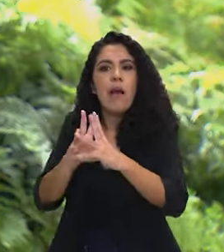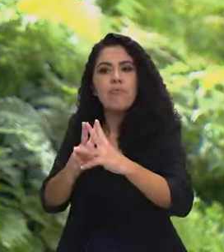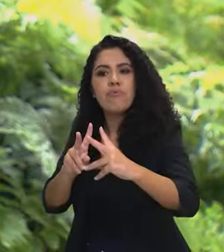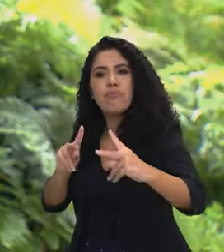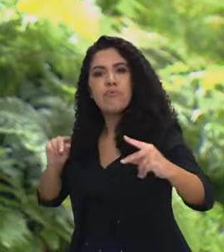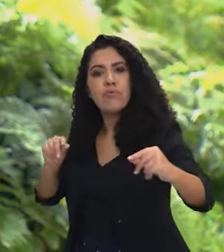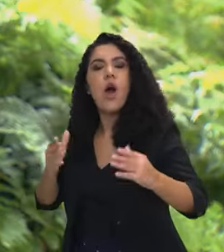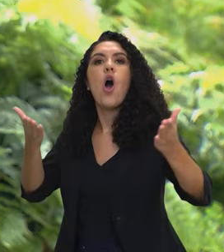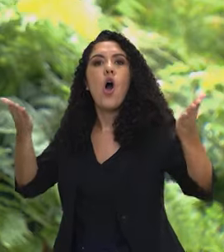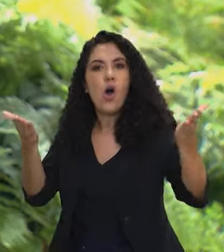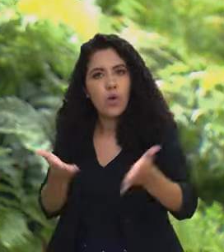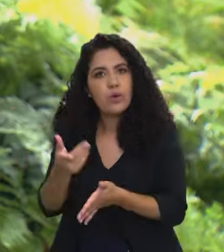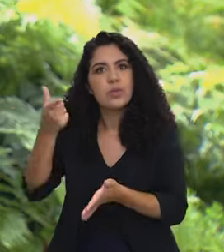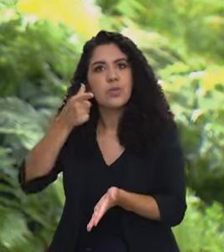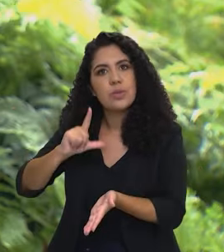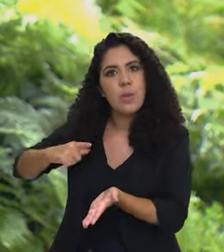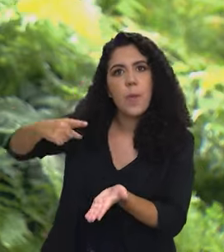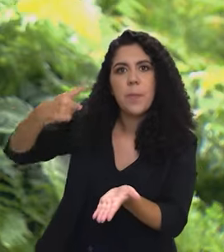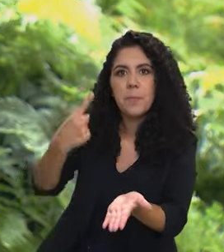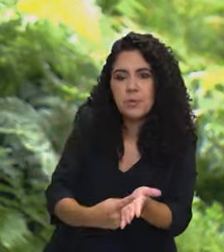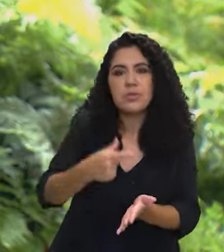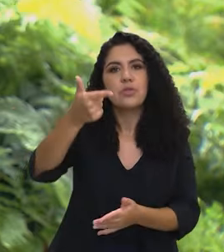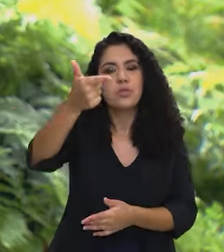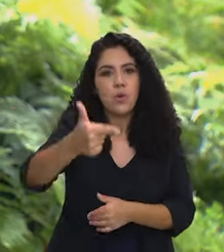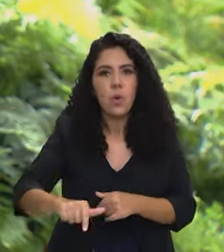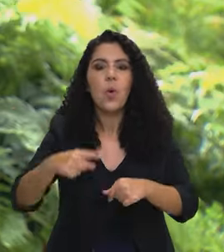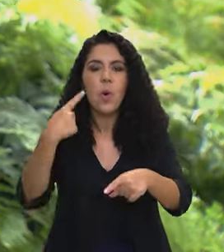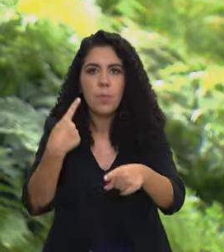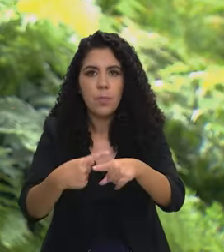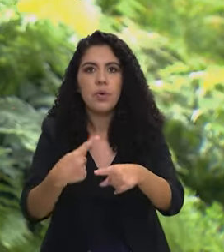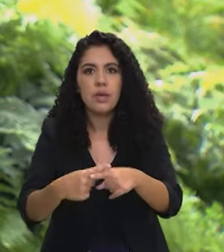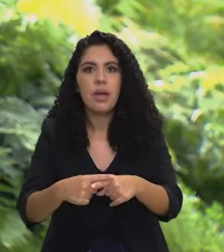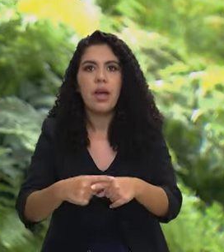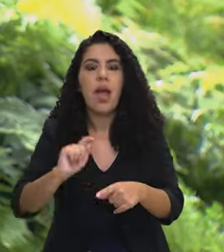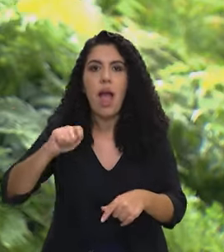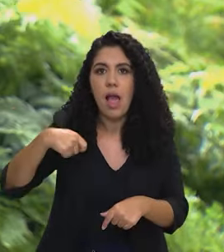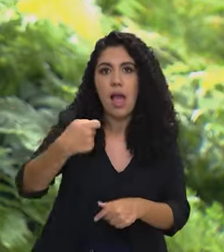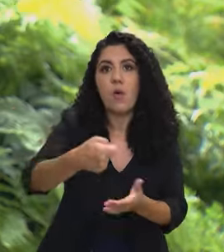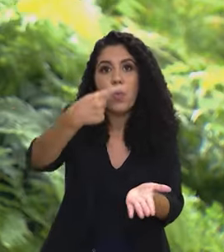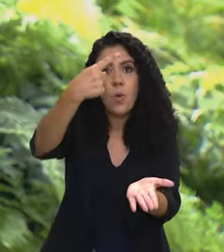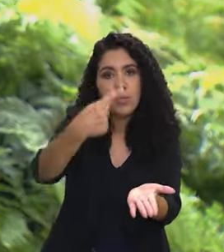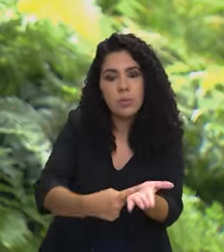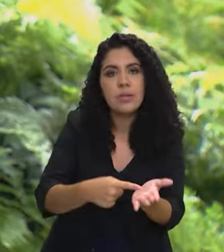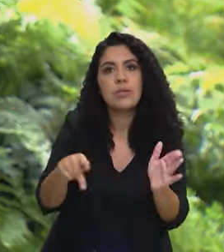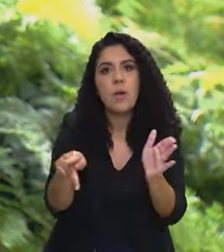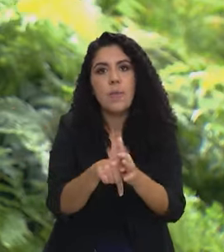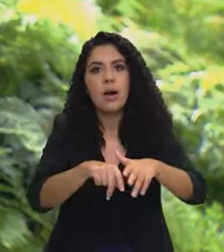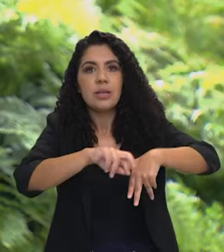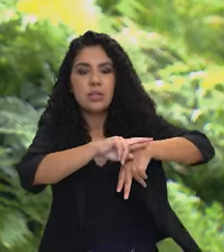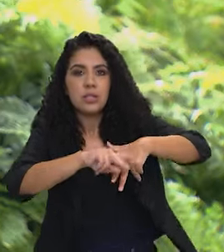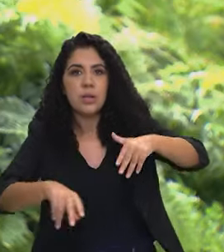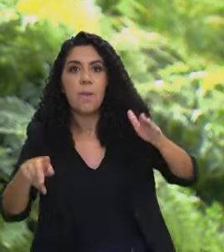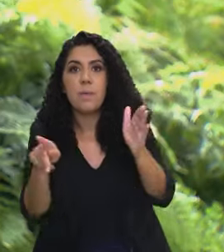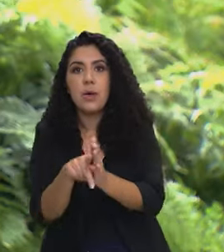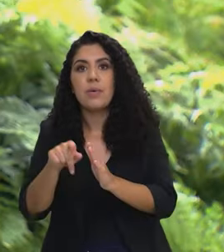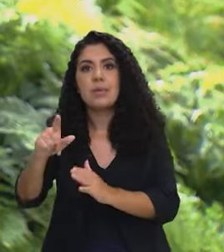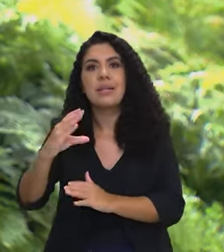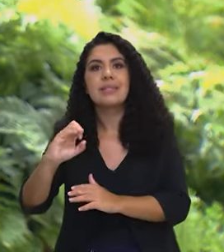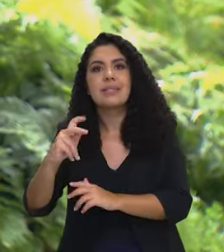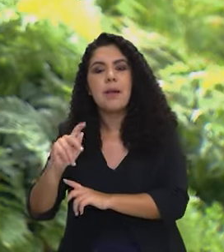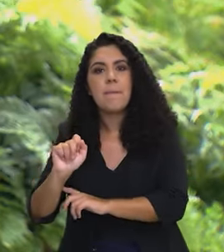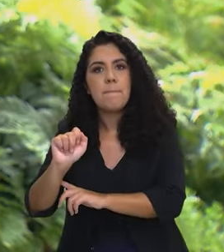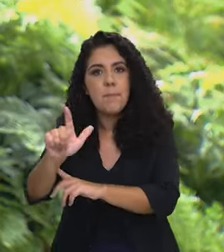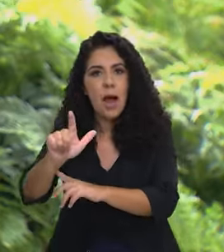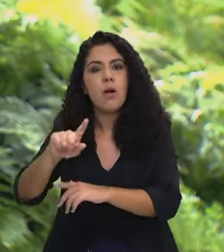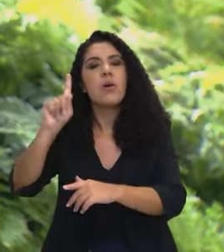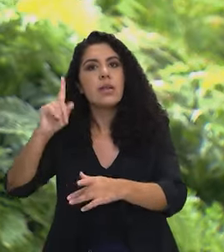gente está completamente comprometido com o que é chamado com o que é chamada Agenda Regional de Gênero da CEPAL, que é um braço da ONU.